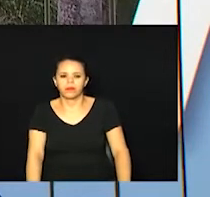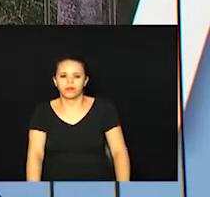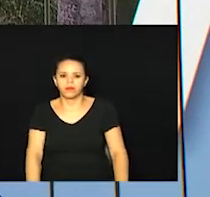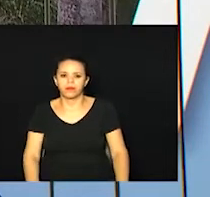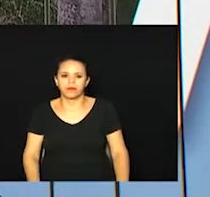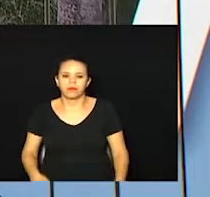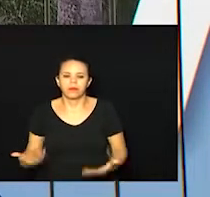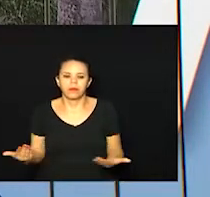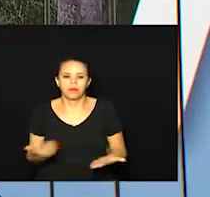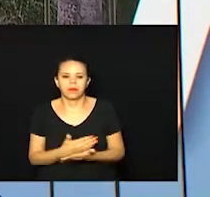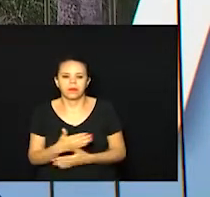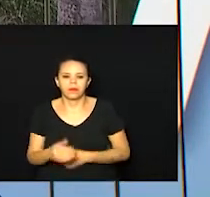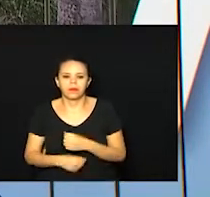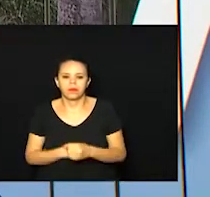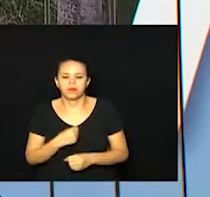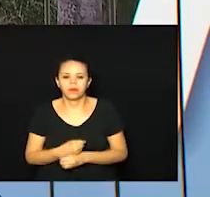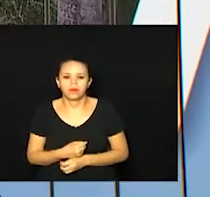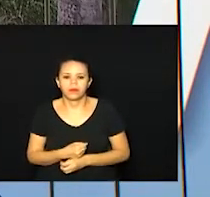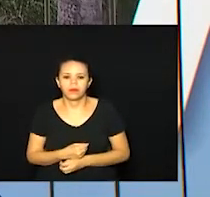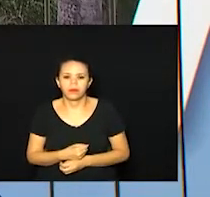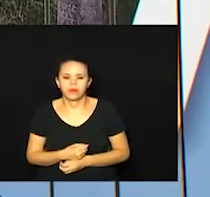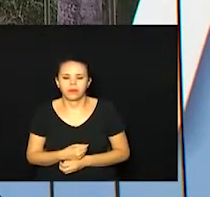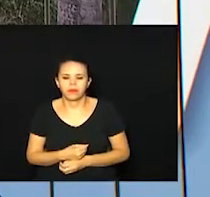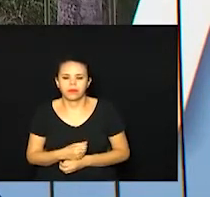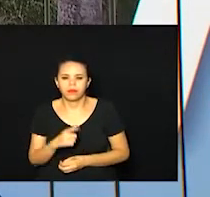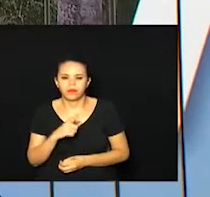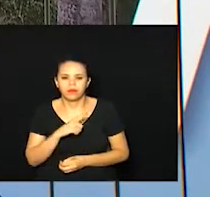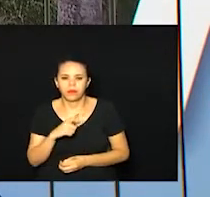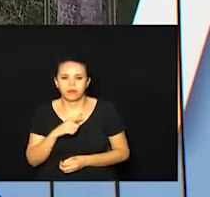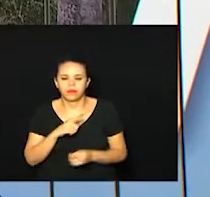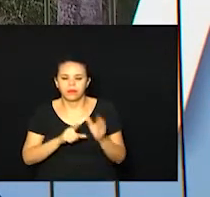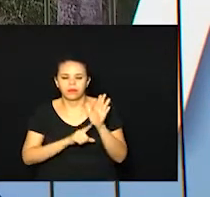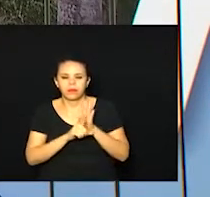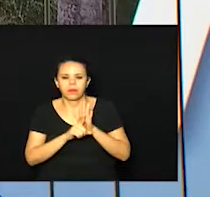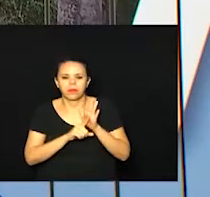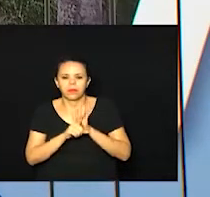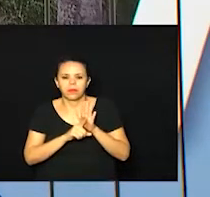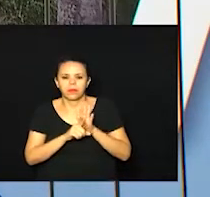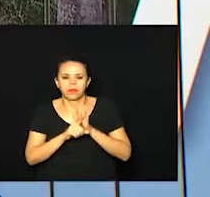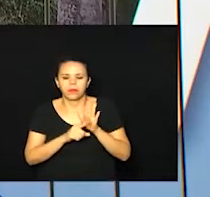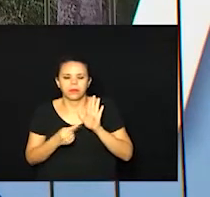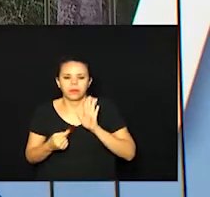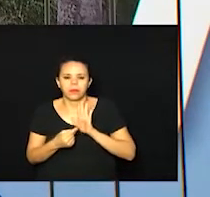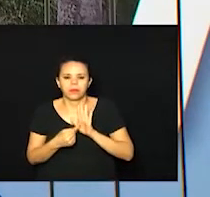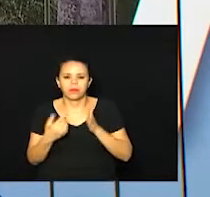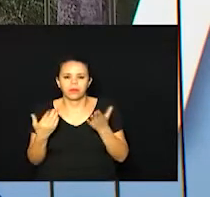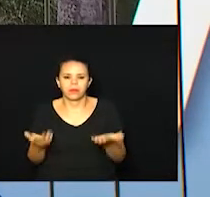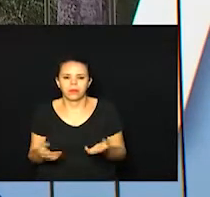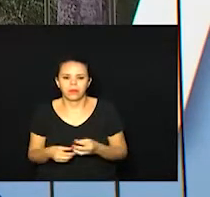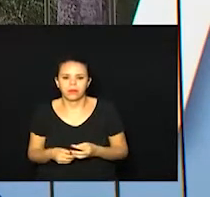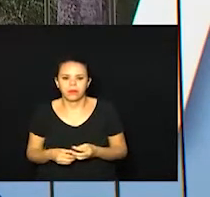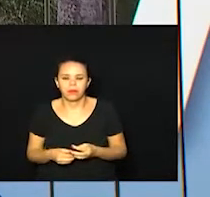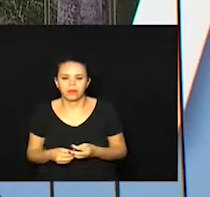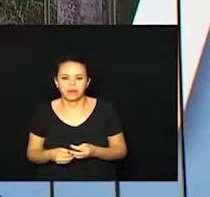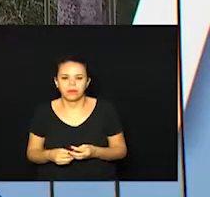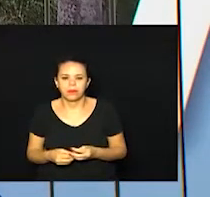agora, logo no início do ano, como há uma pesquisa, inclusive, que aponta, né, que